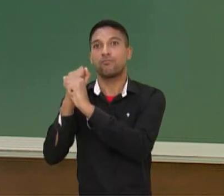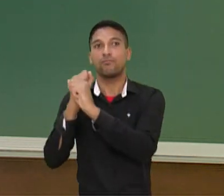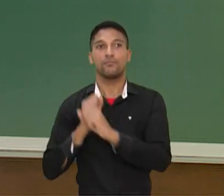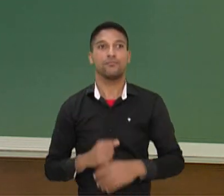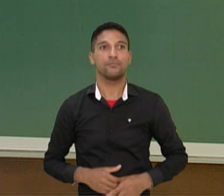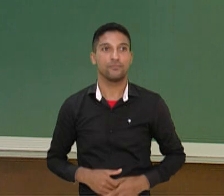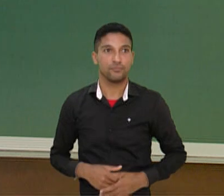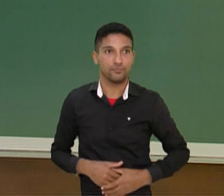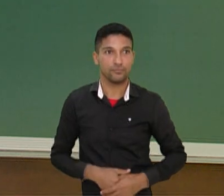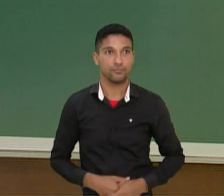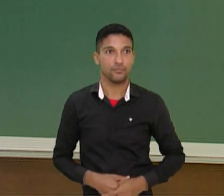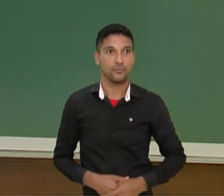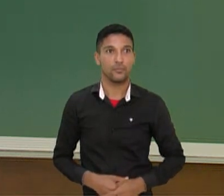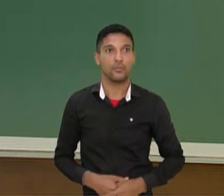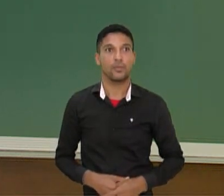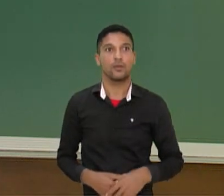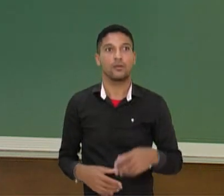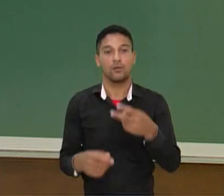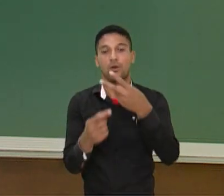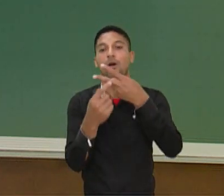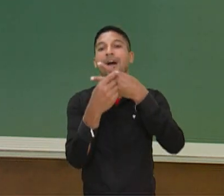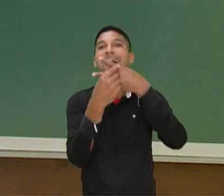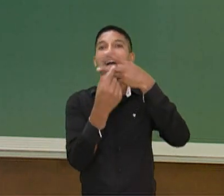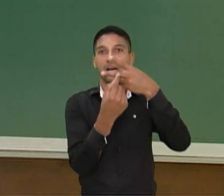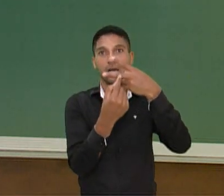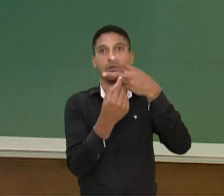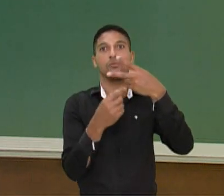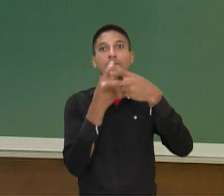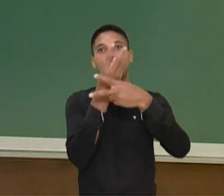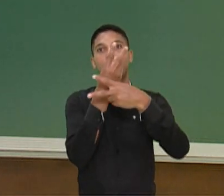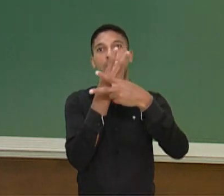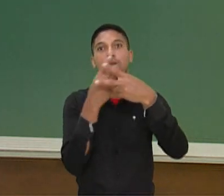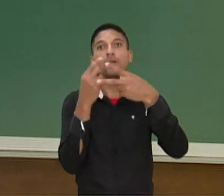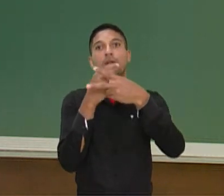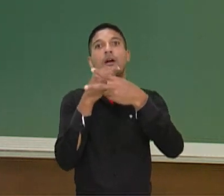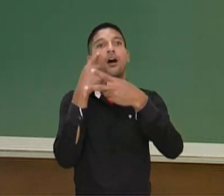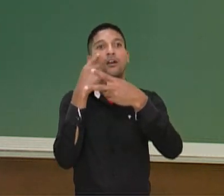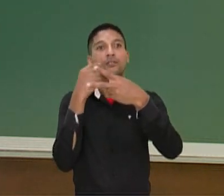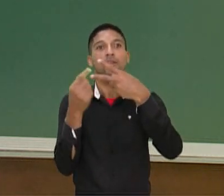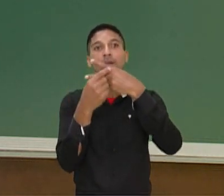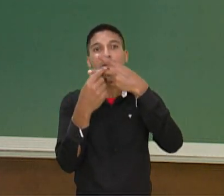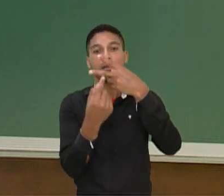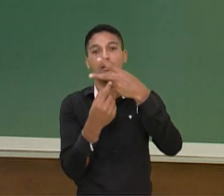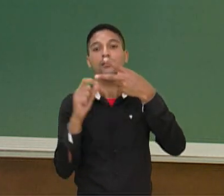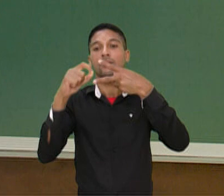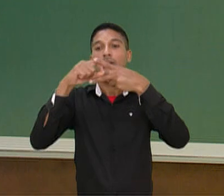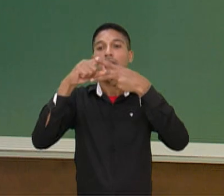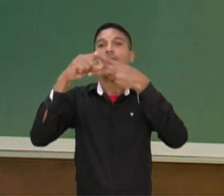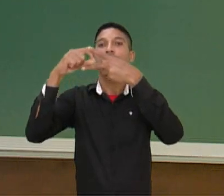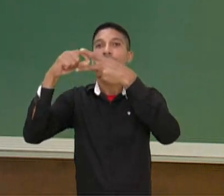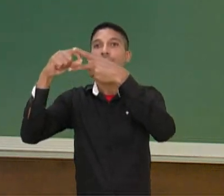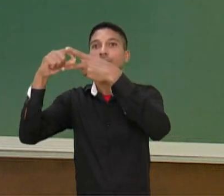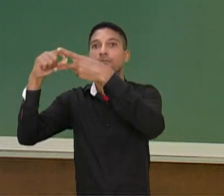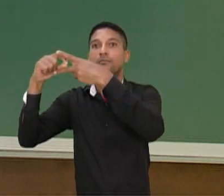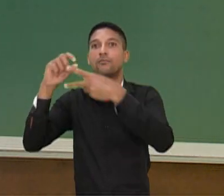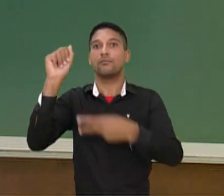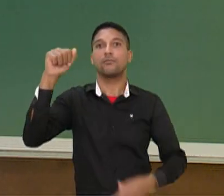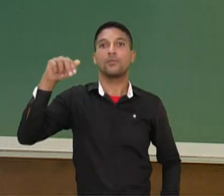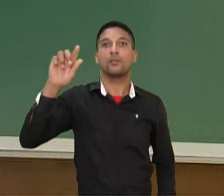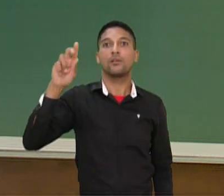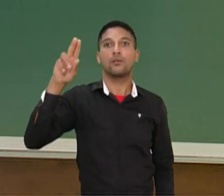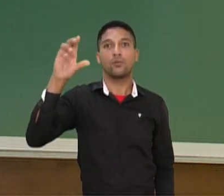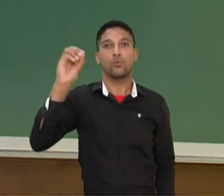um ângulo, aqui é outro, 2, 3, 4, 5, 6.